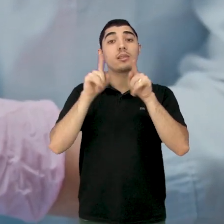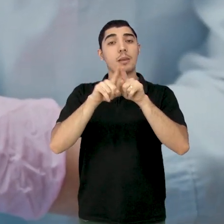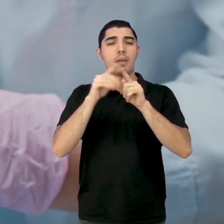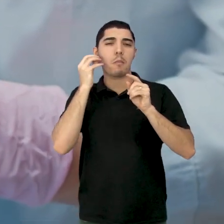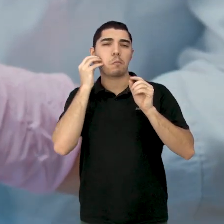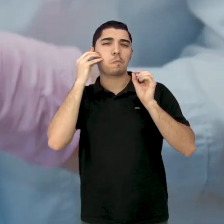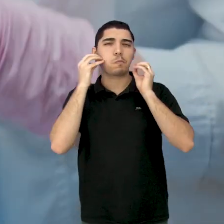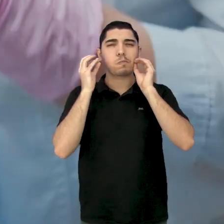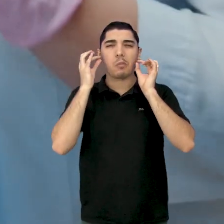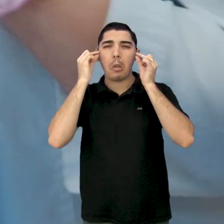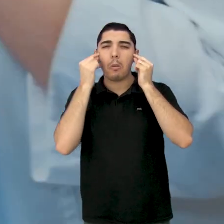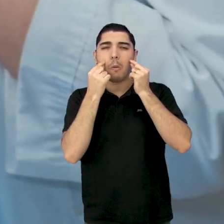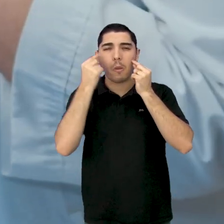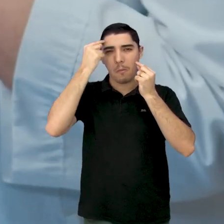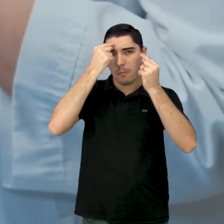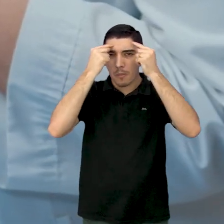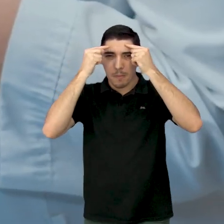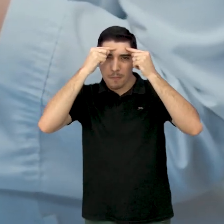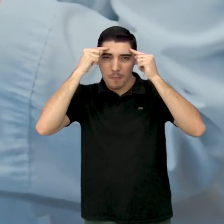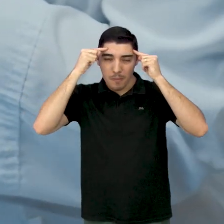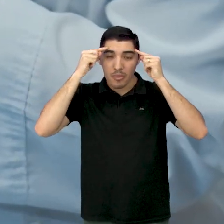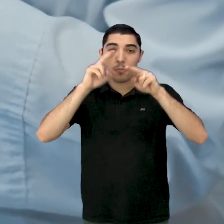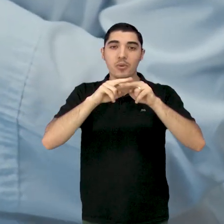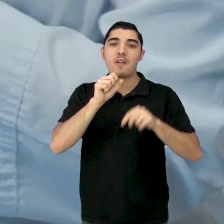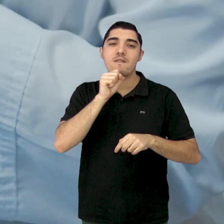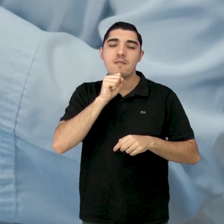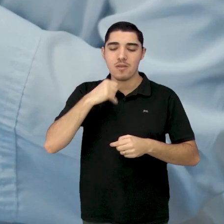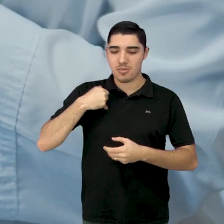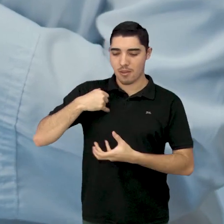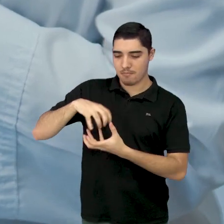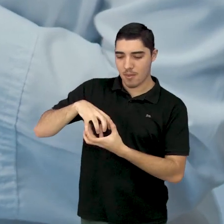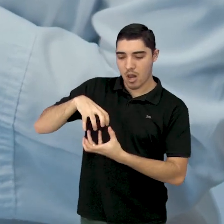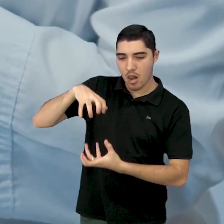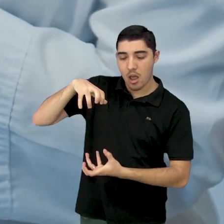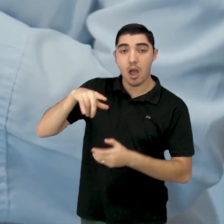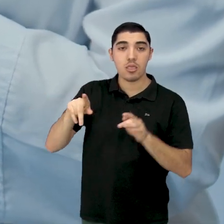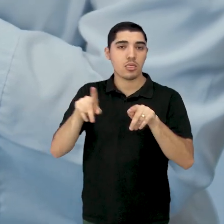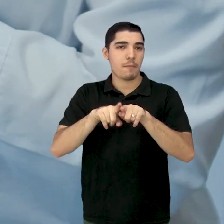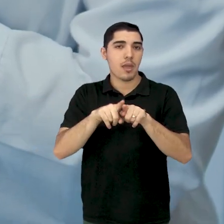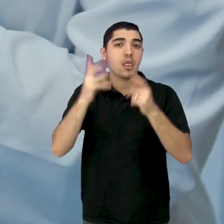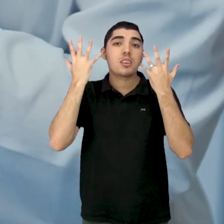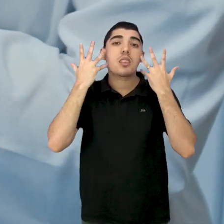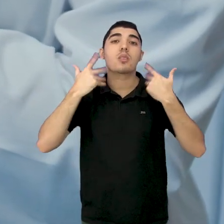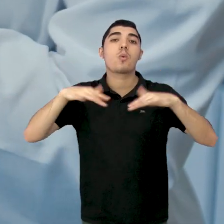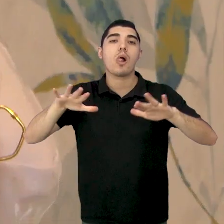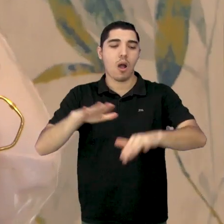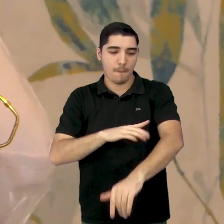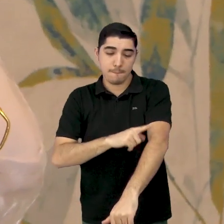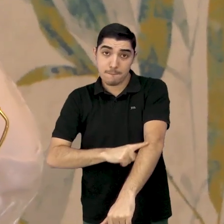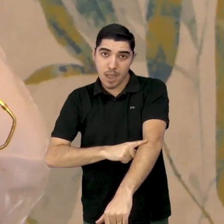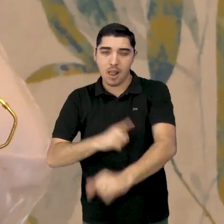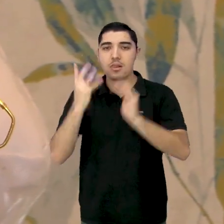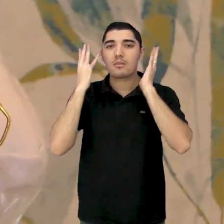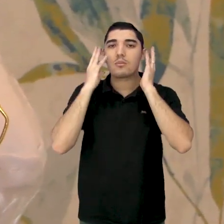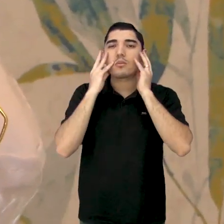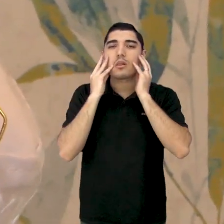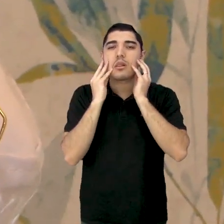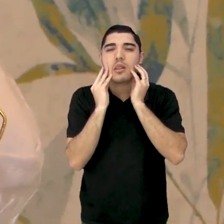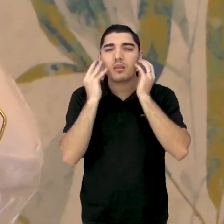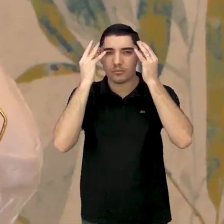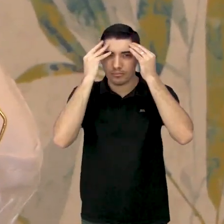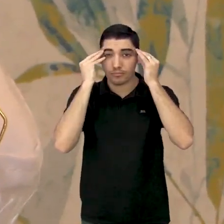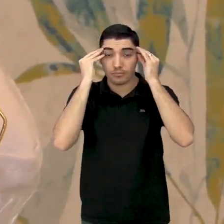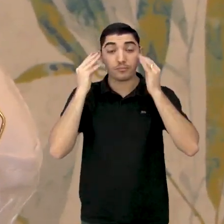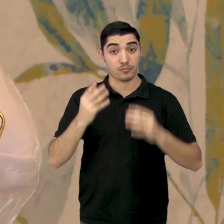expressão provocadas pelo envelhecimento natural da pele ou pela ativação frequente da área. Com 42